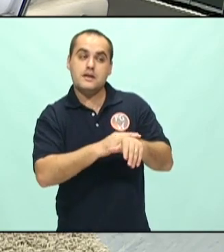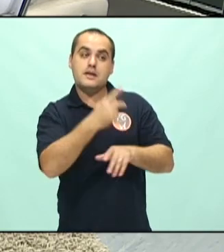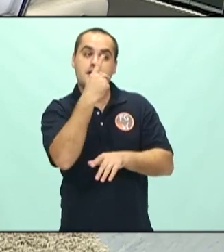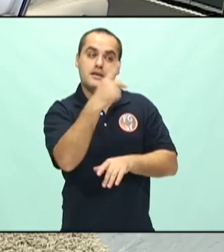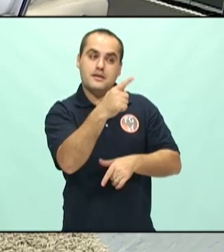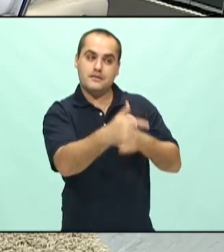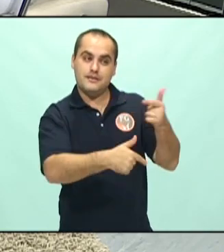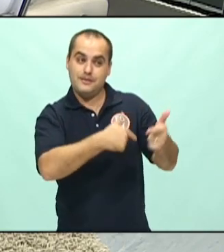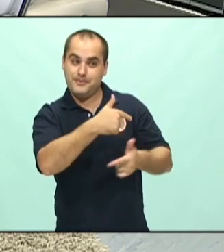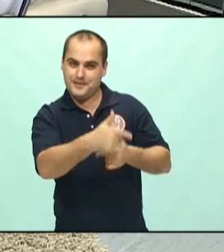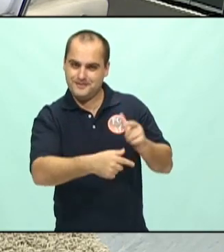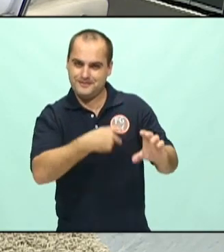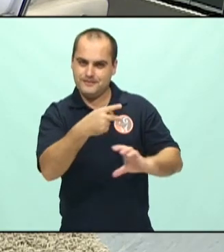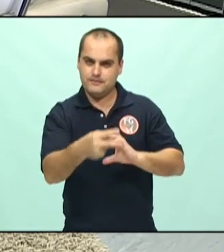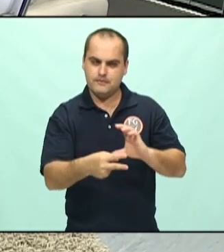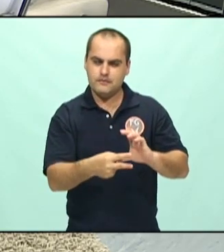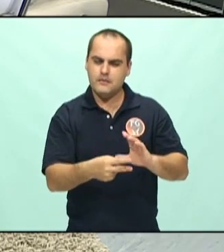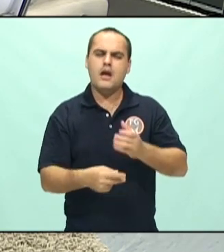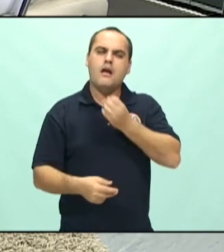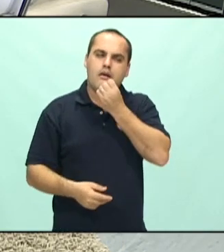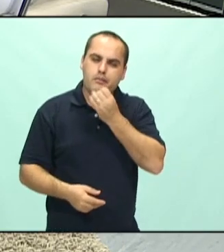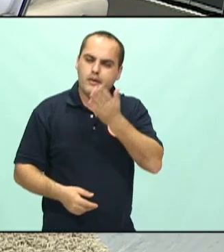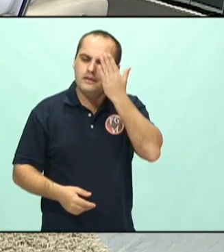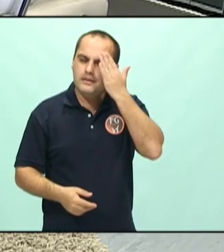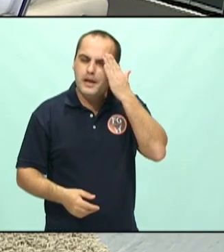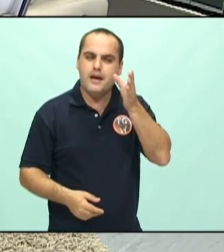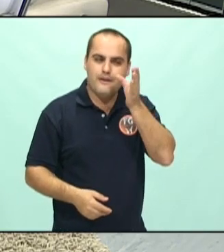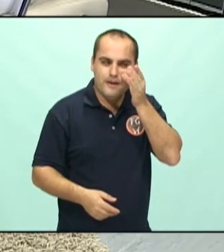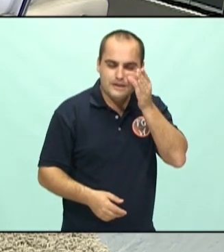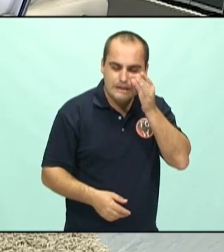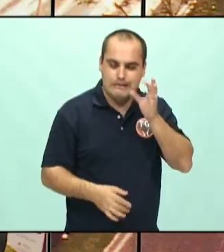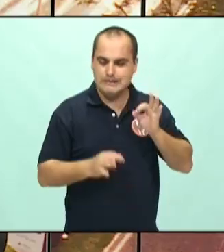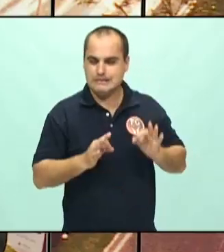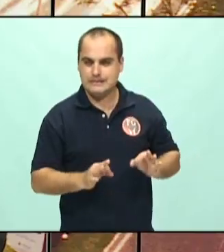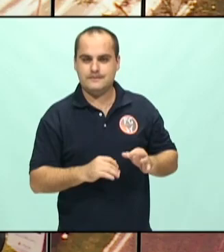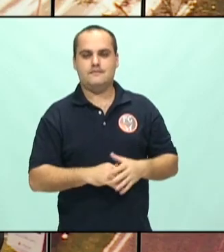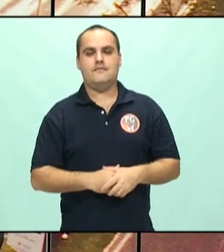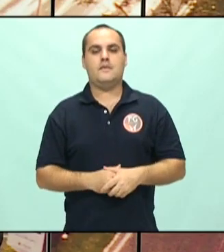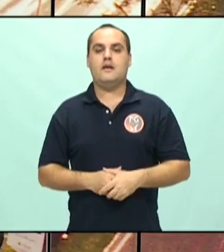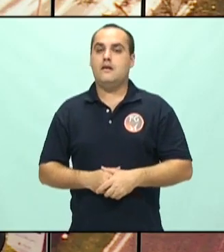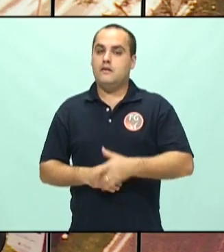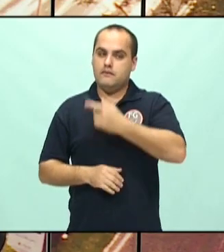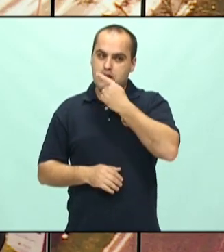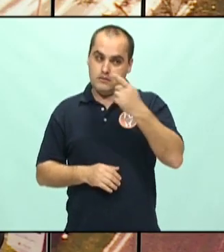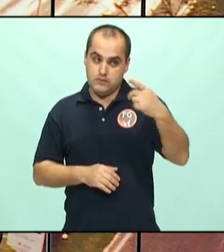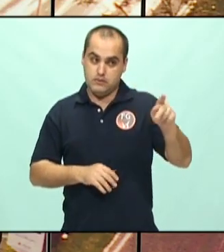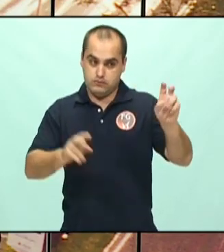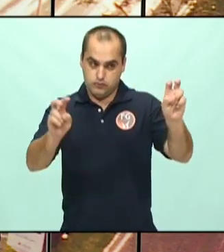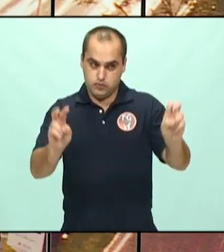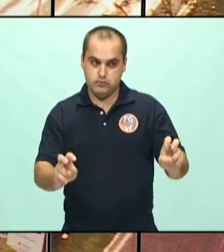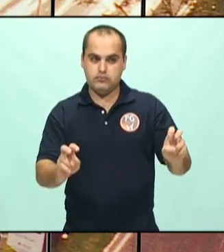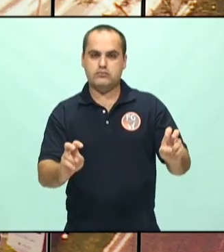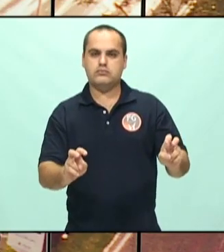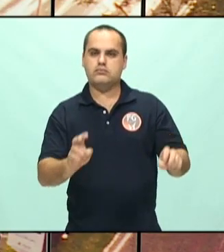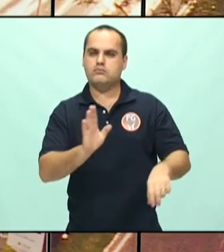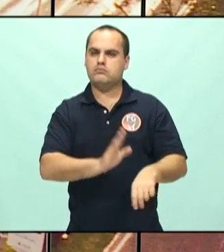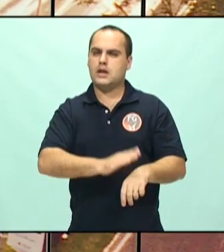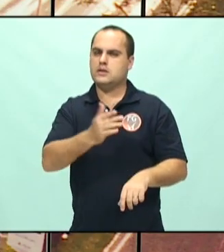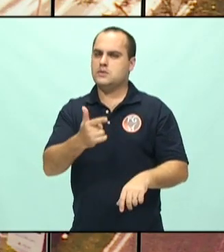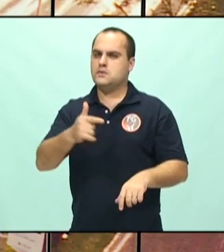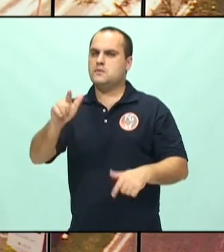parlamentar é sempre muito bom saber dessas curiosidades enfim né falar sobre o seu trabalho parlamentar e tantas outras situações